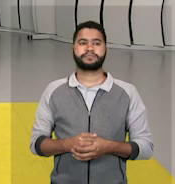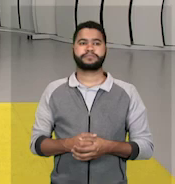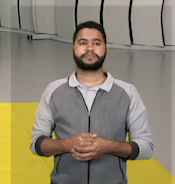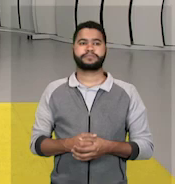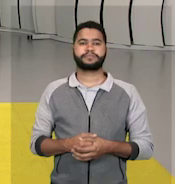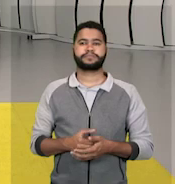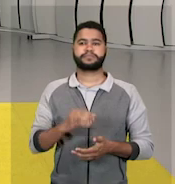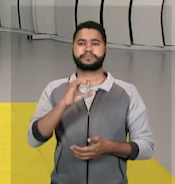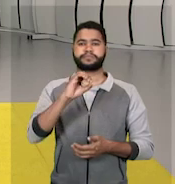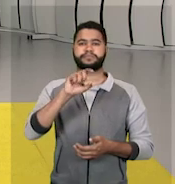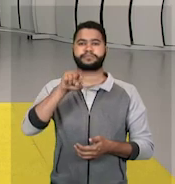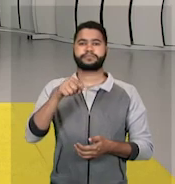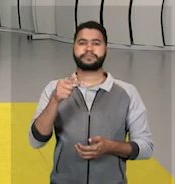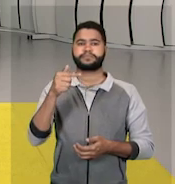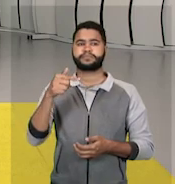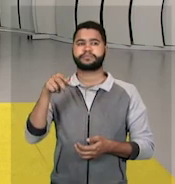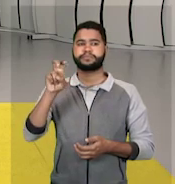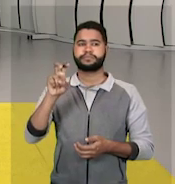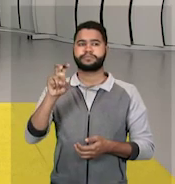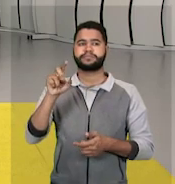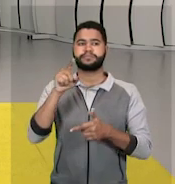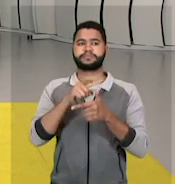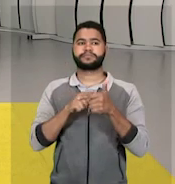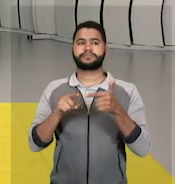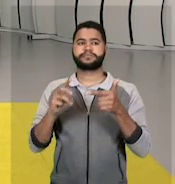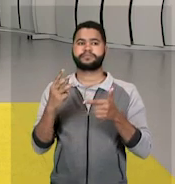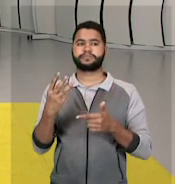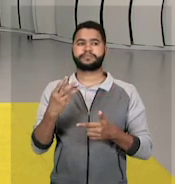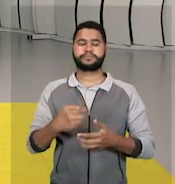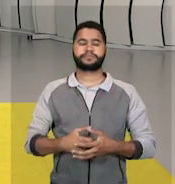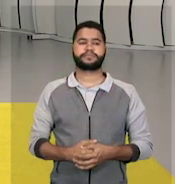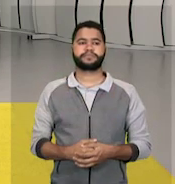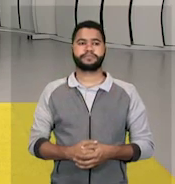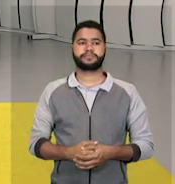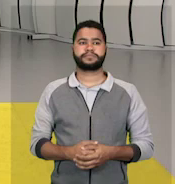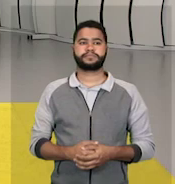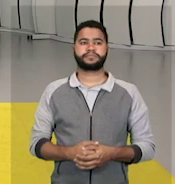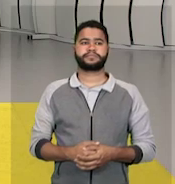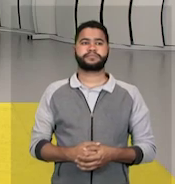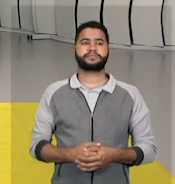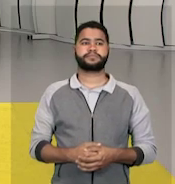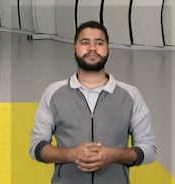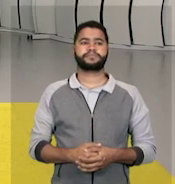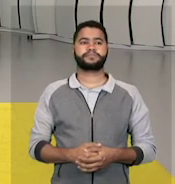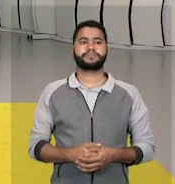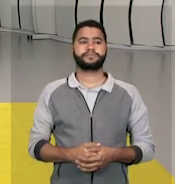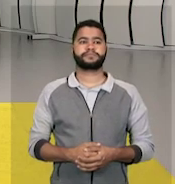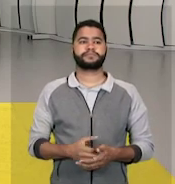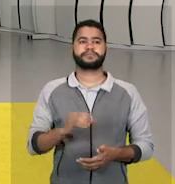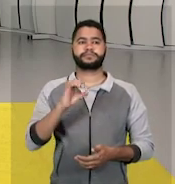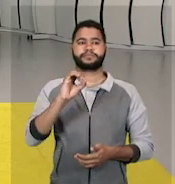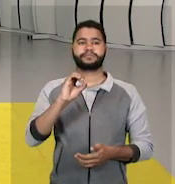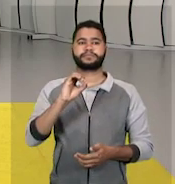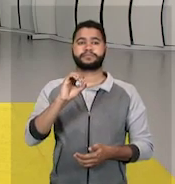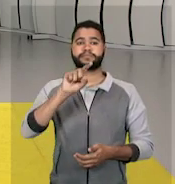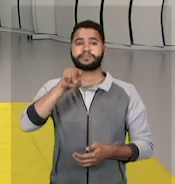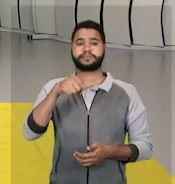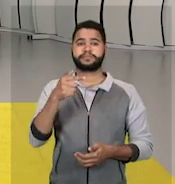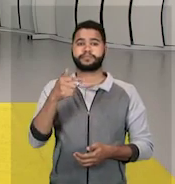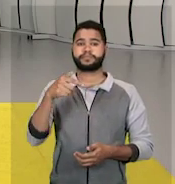Zero 0,75 dividido por 3. Então nós vamos ter lá